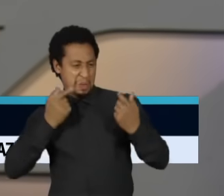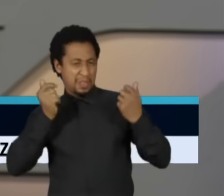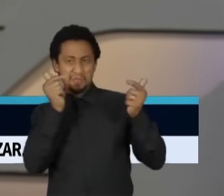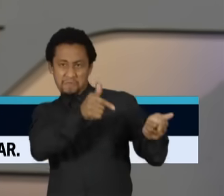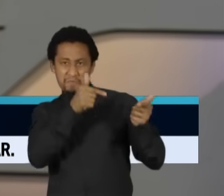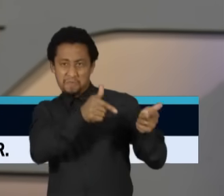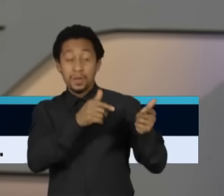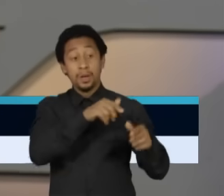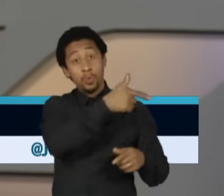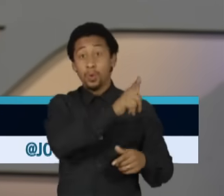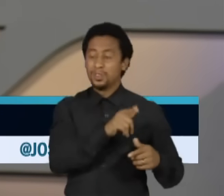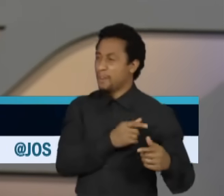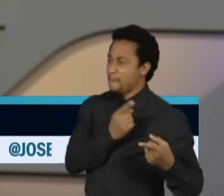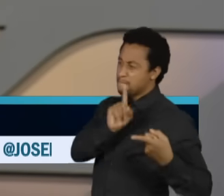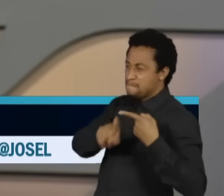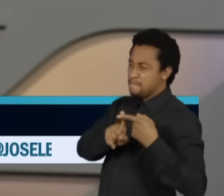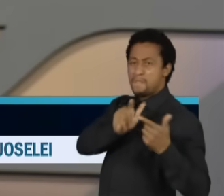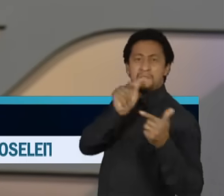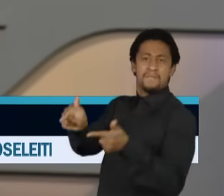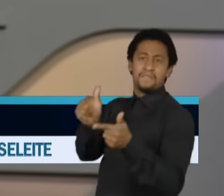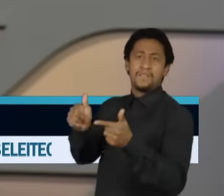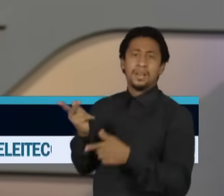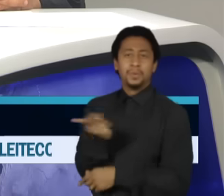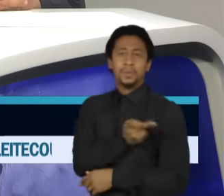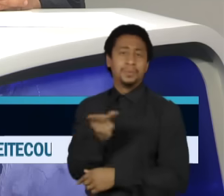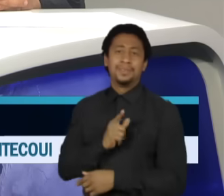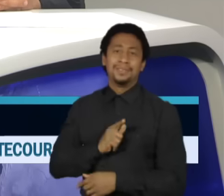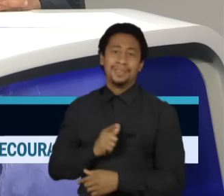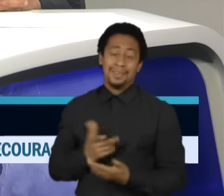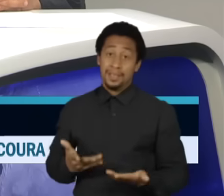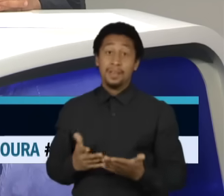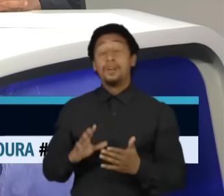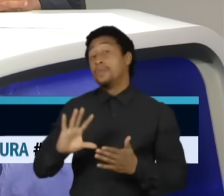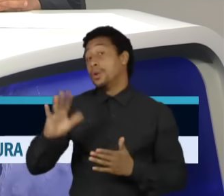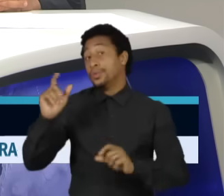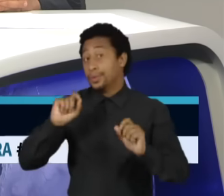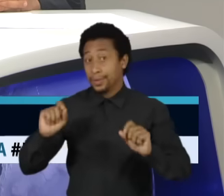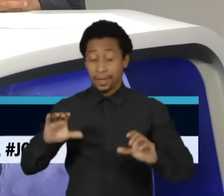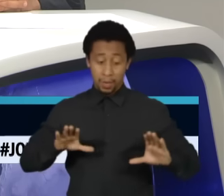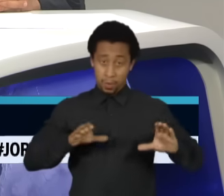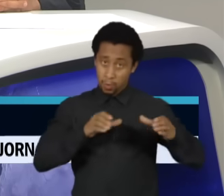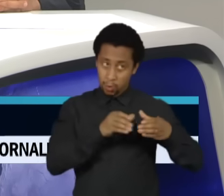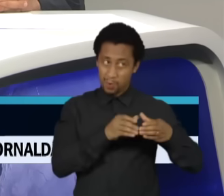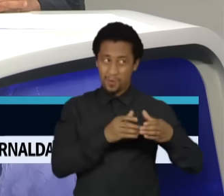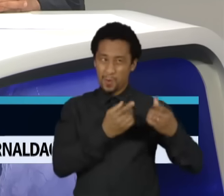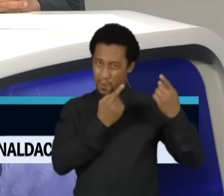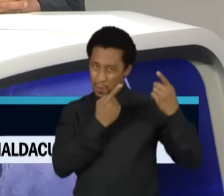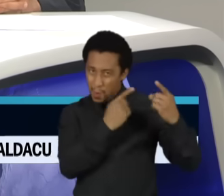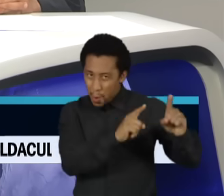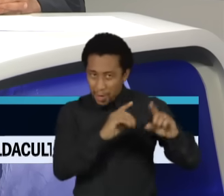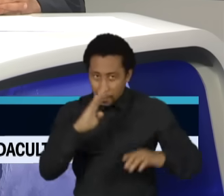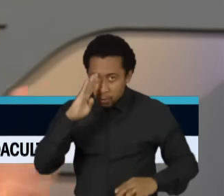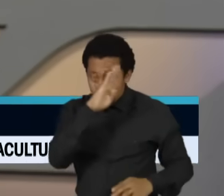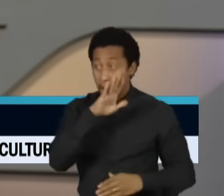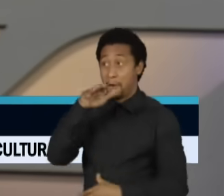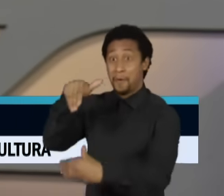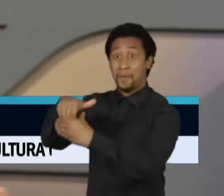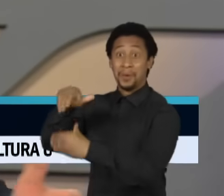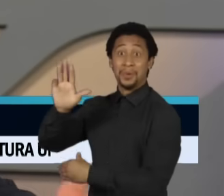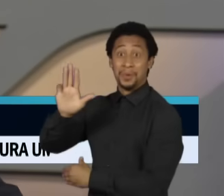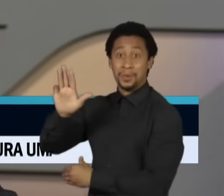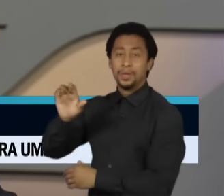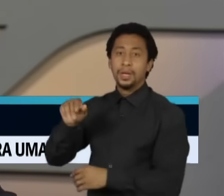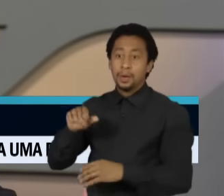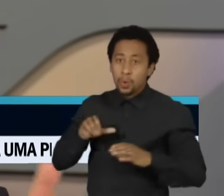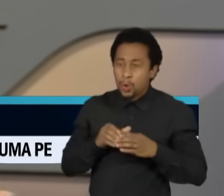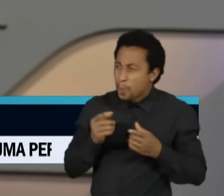brasileiros, ela vai se dar em na base da rejeição. Quer dizer, vai ser eleito aquele que tiver dos dois, pelo menos, se